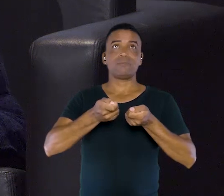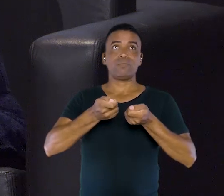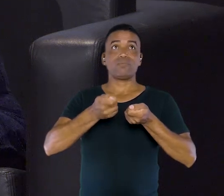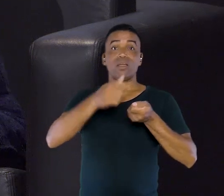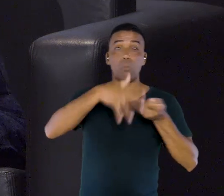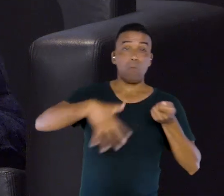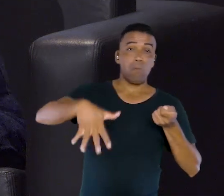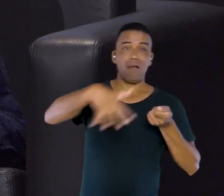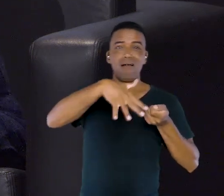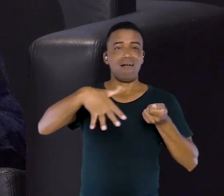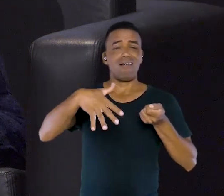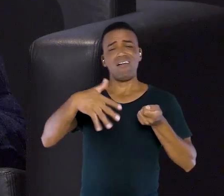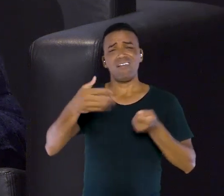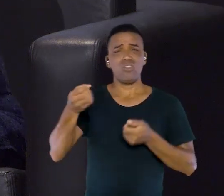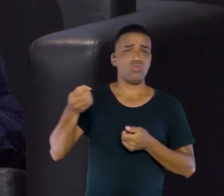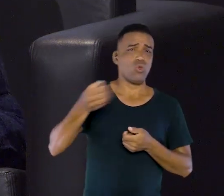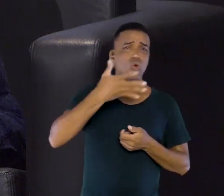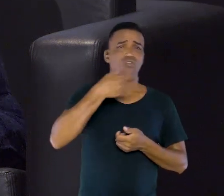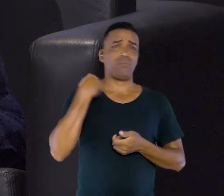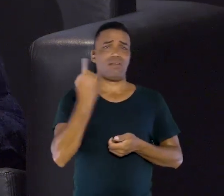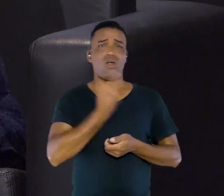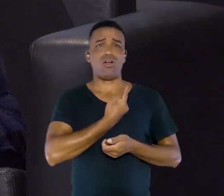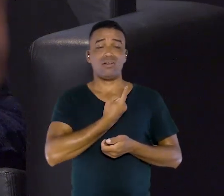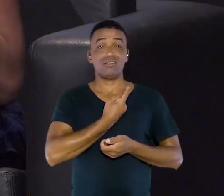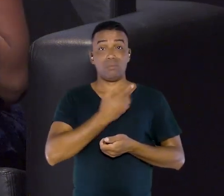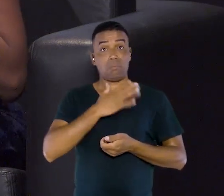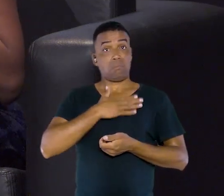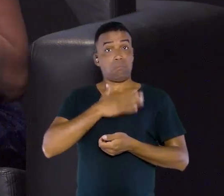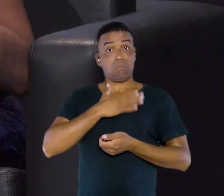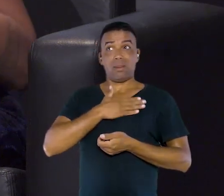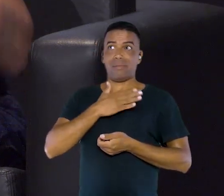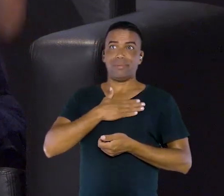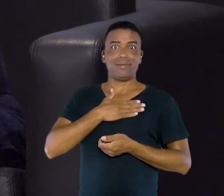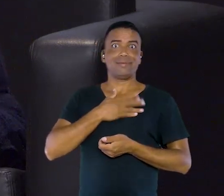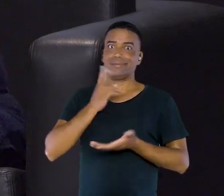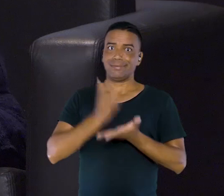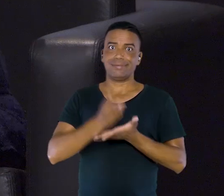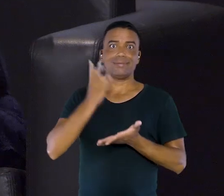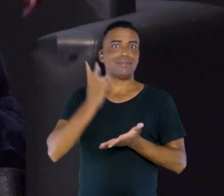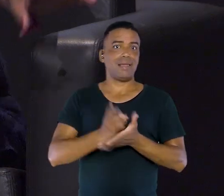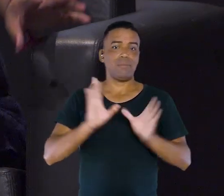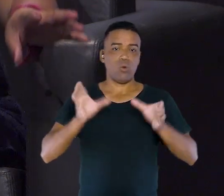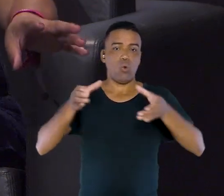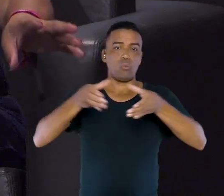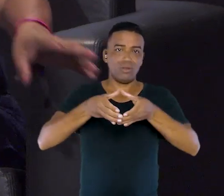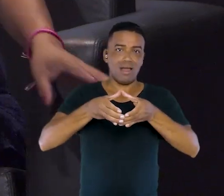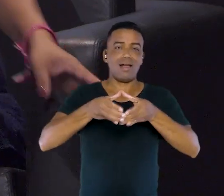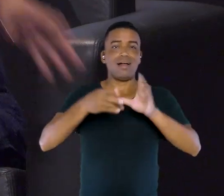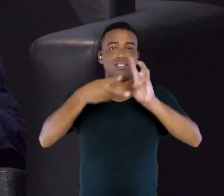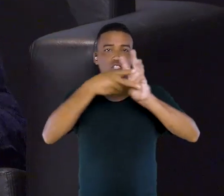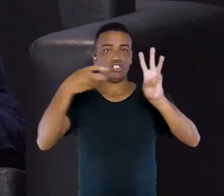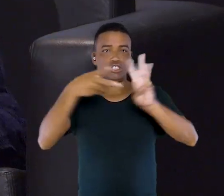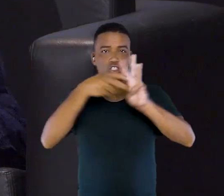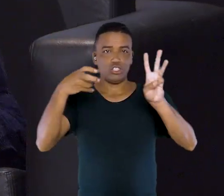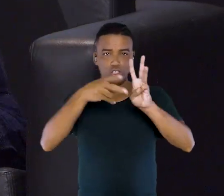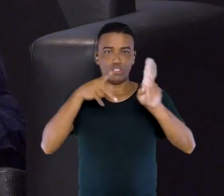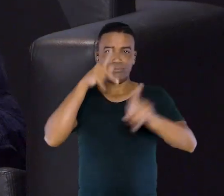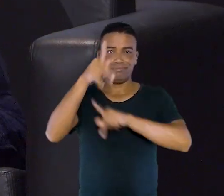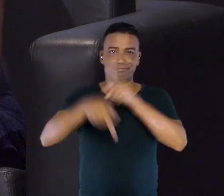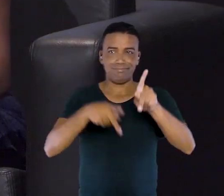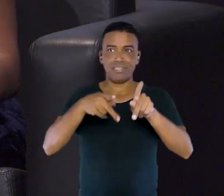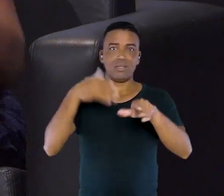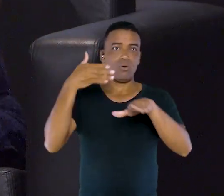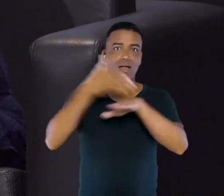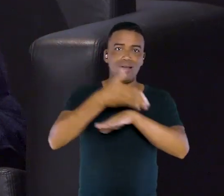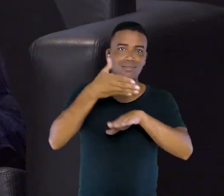É um campo muito novo, né, para a gente, pelo menos para mim, que eu estava o tempo todo na comunidade, não tive